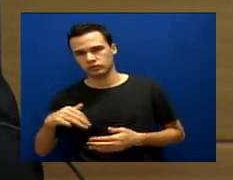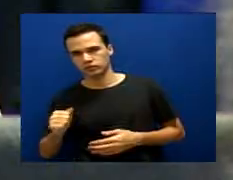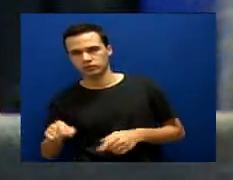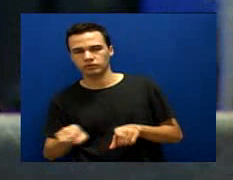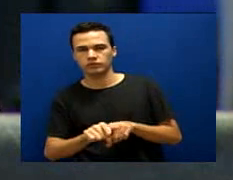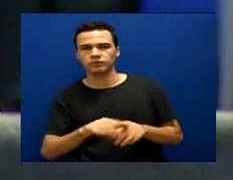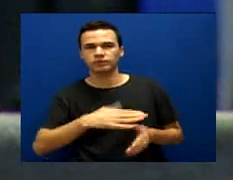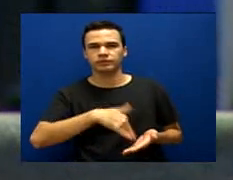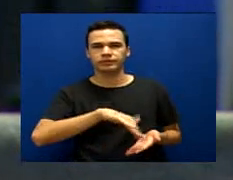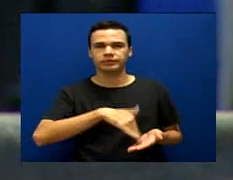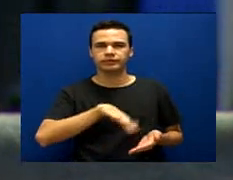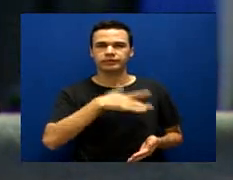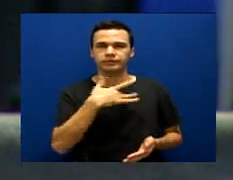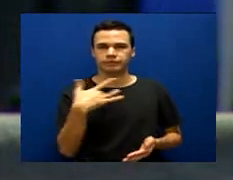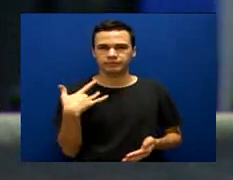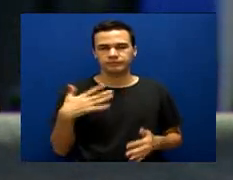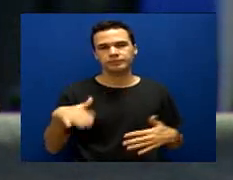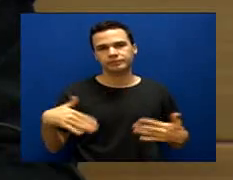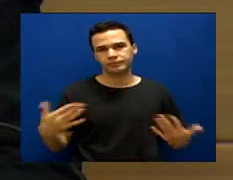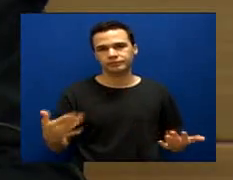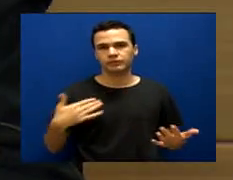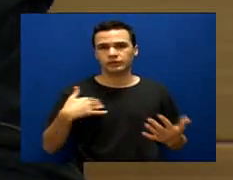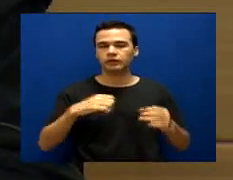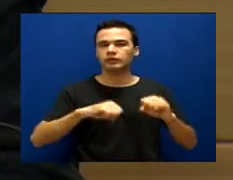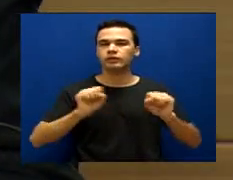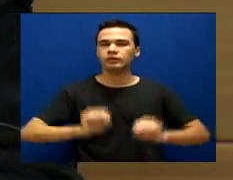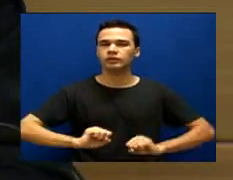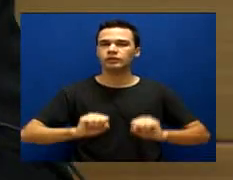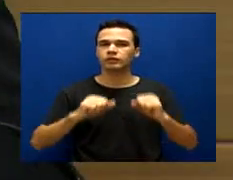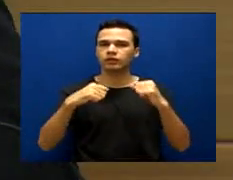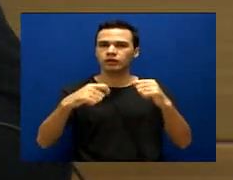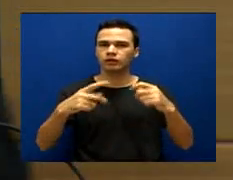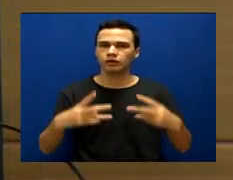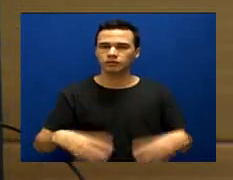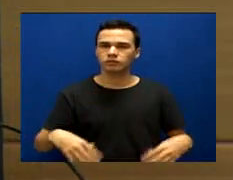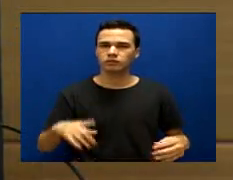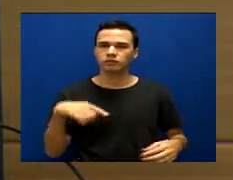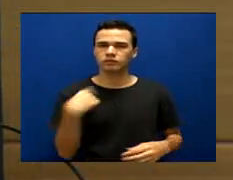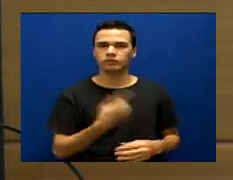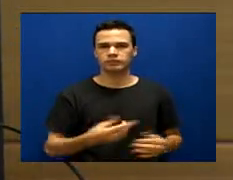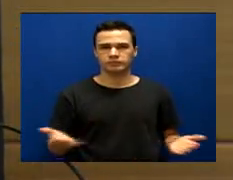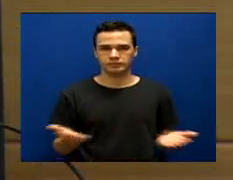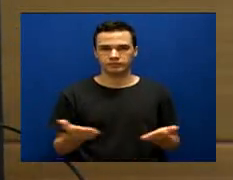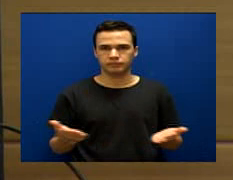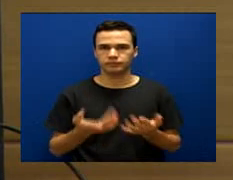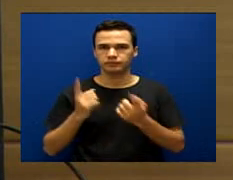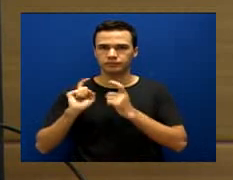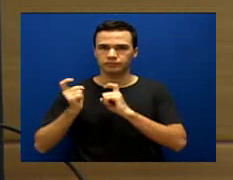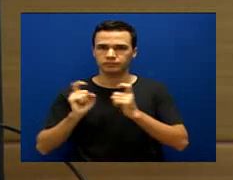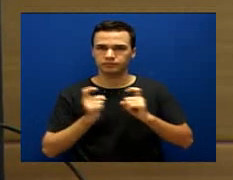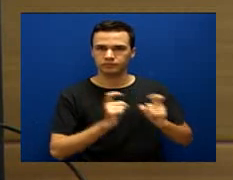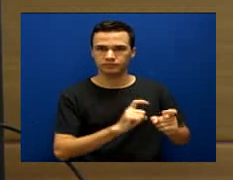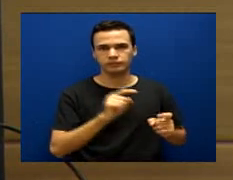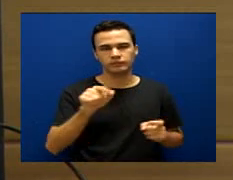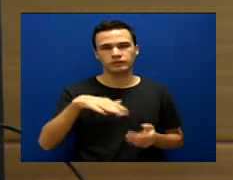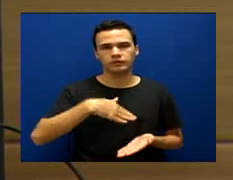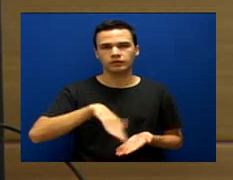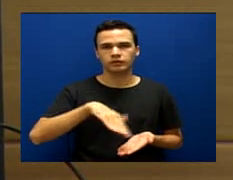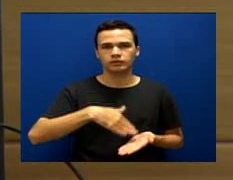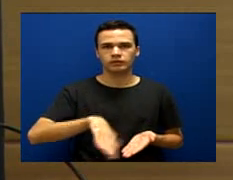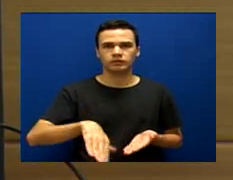a Secretaria de Saúde. Então, testemunho aqui para vocês que nós já tivemos reuniões com o